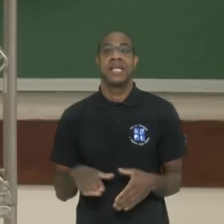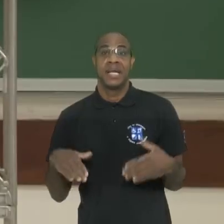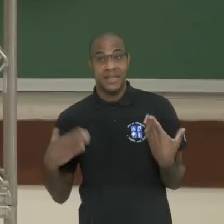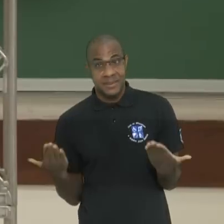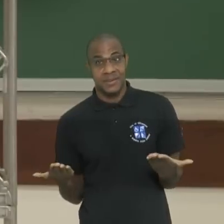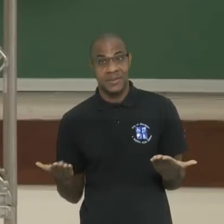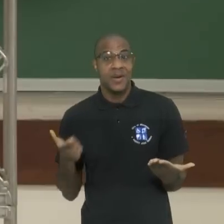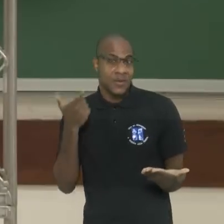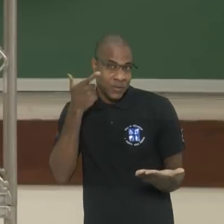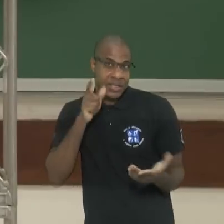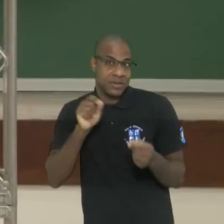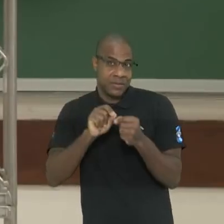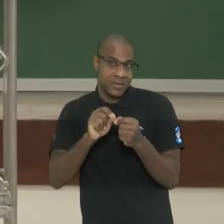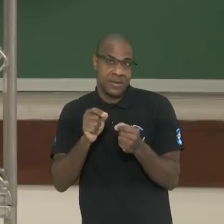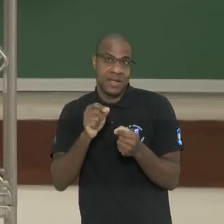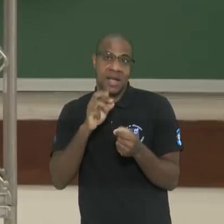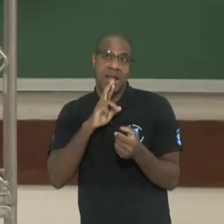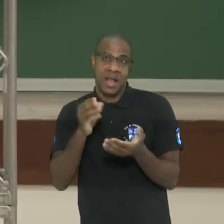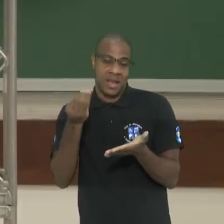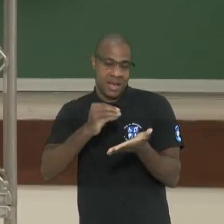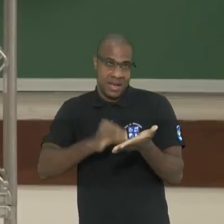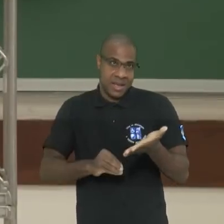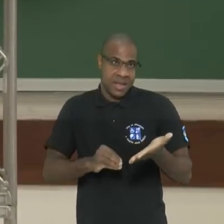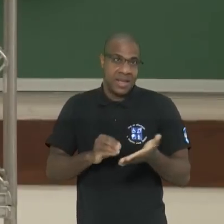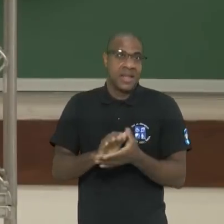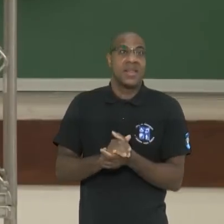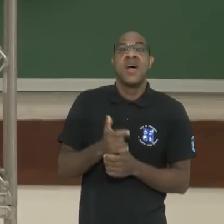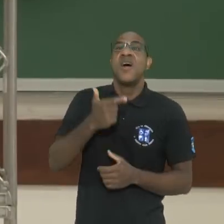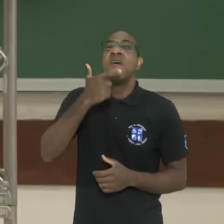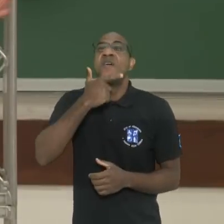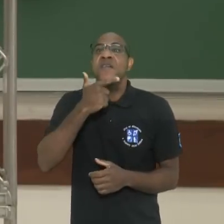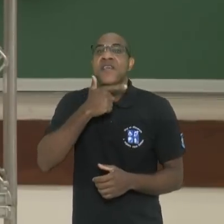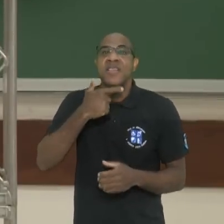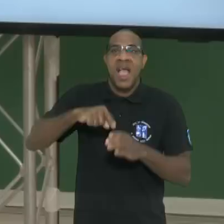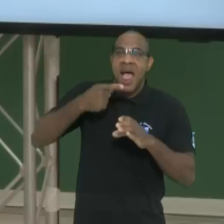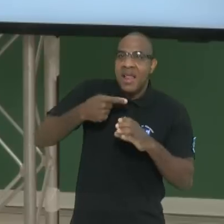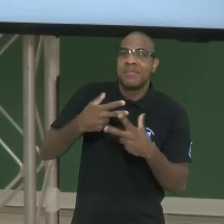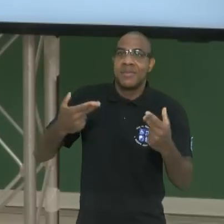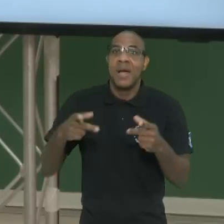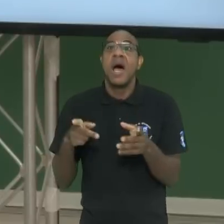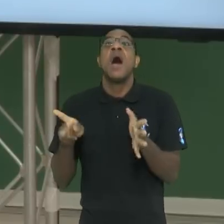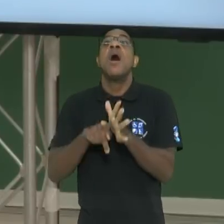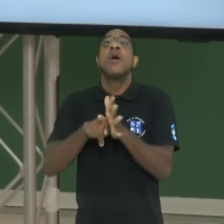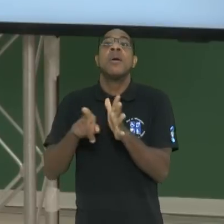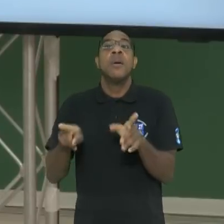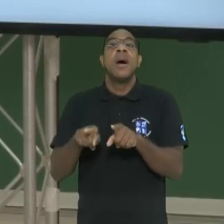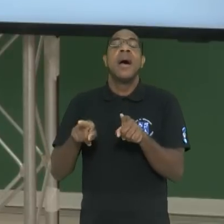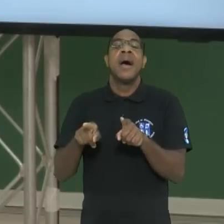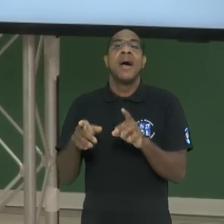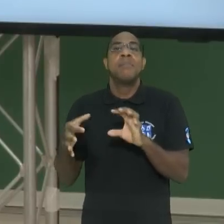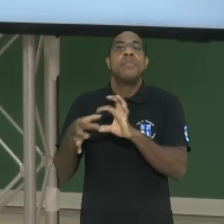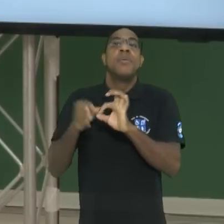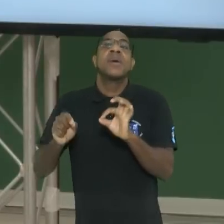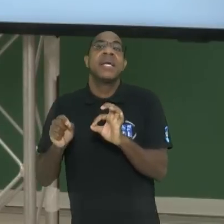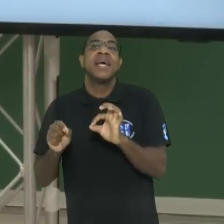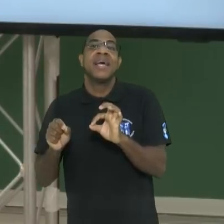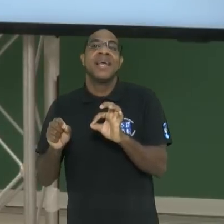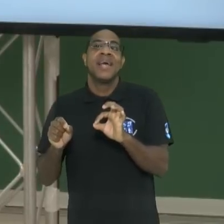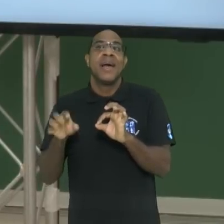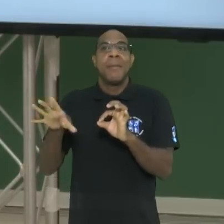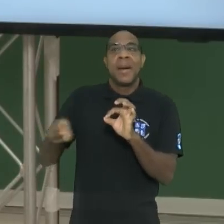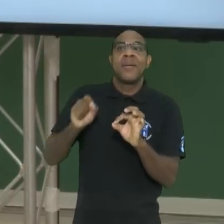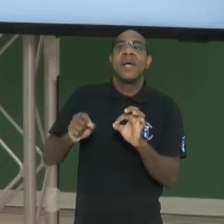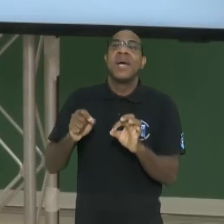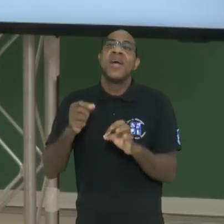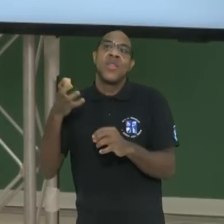Então, pessoal, conseguiram responder? Os queijos e iogurtes são derivados do leite. Então, são fundamentais porque são